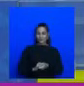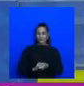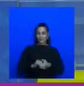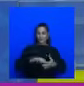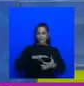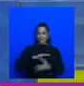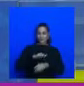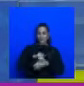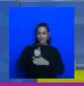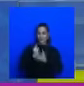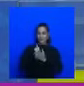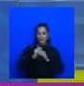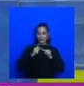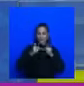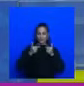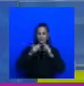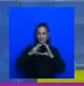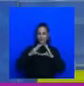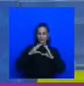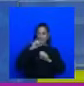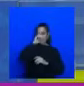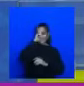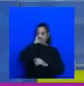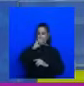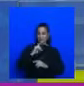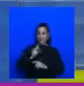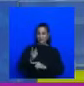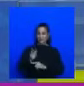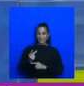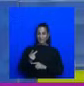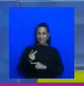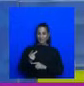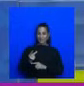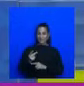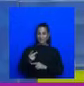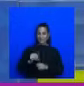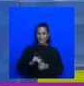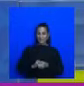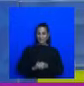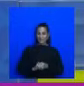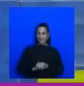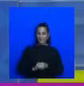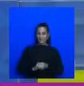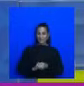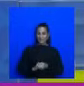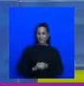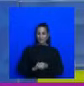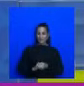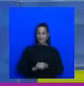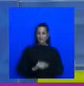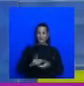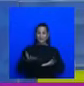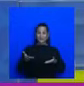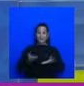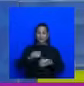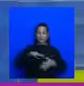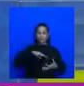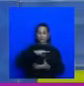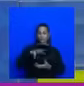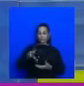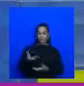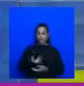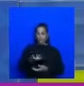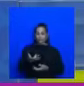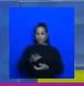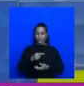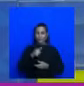O globo girando, você chamando a sorte, chegando. Bola amarela, número 12. Amarela, 12. E agora, na velocidade do